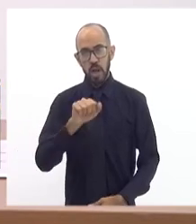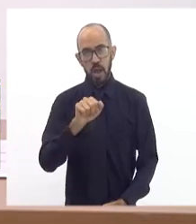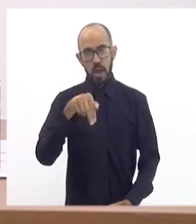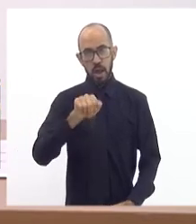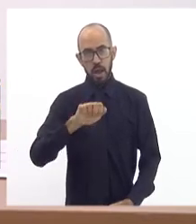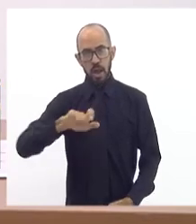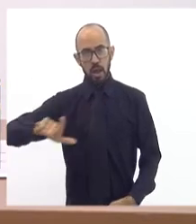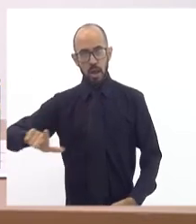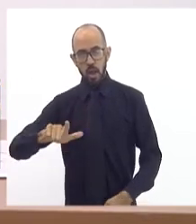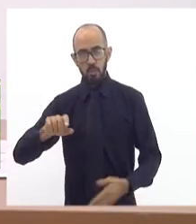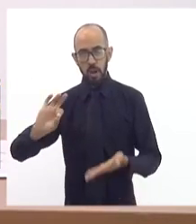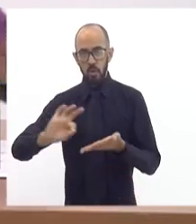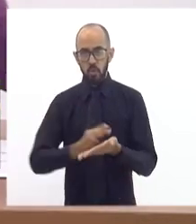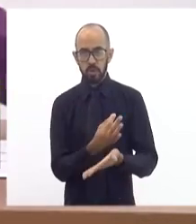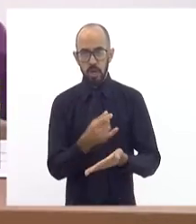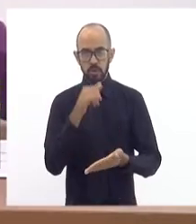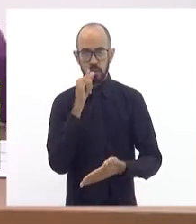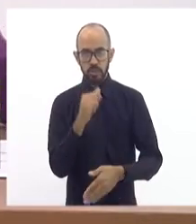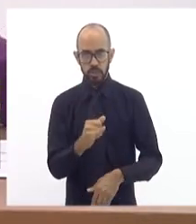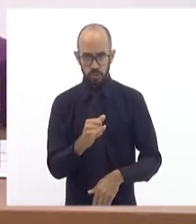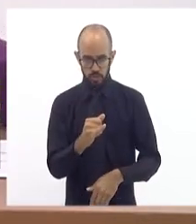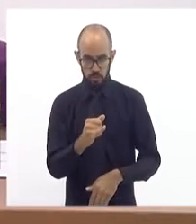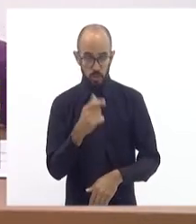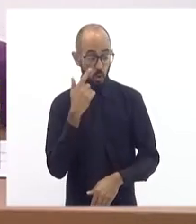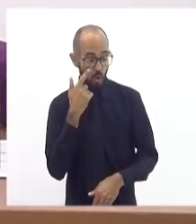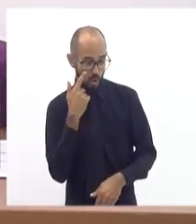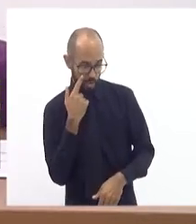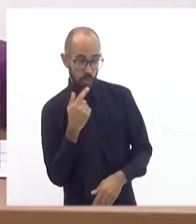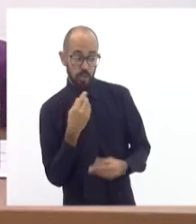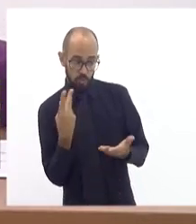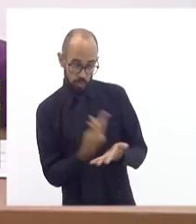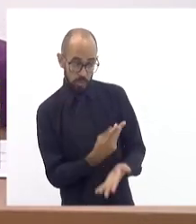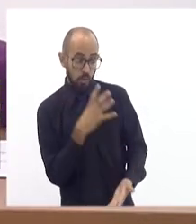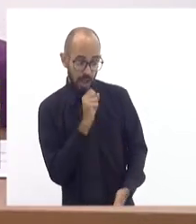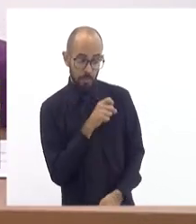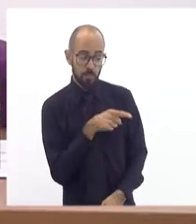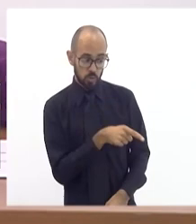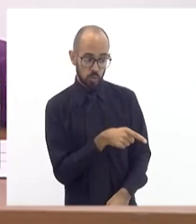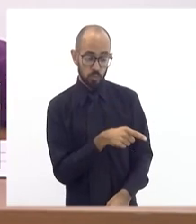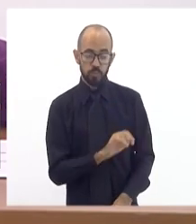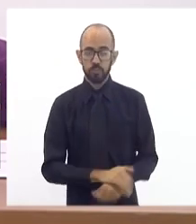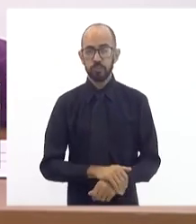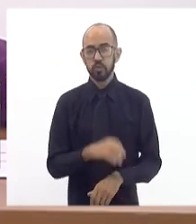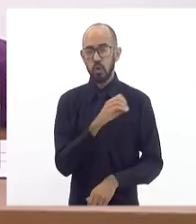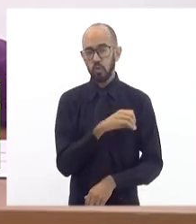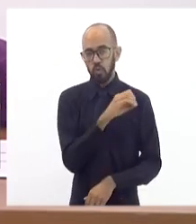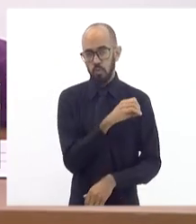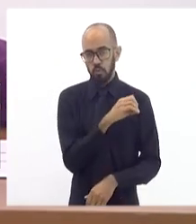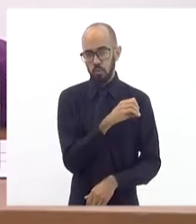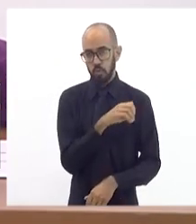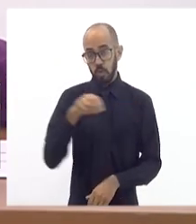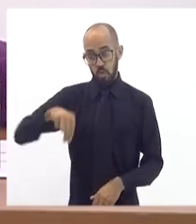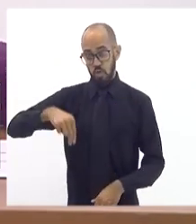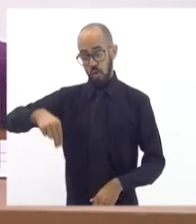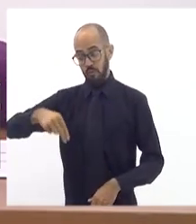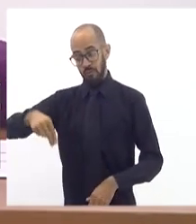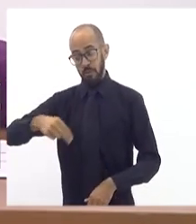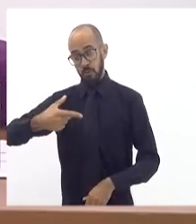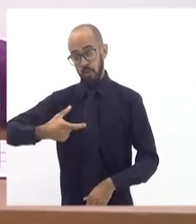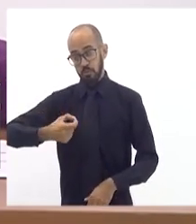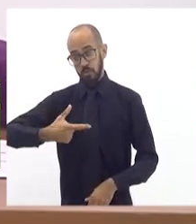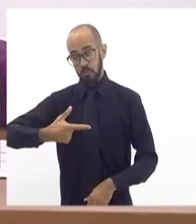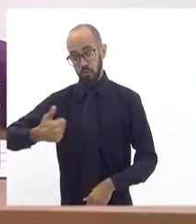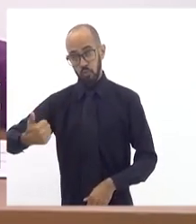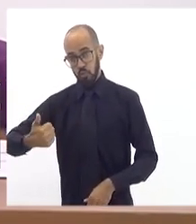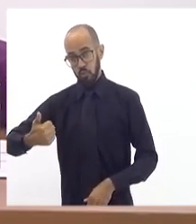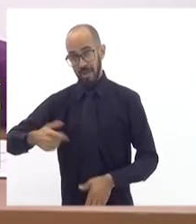reserva uma cerveja a velocidade com que as coisas acontecem e esse outubro chega em novembro de 21